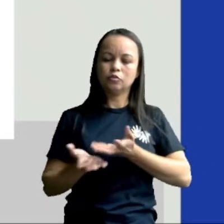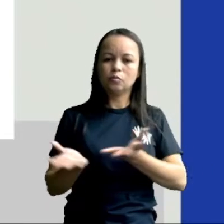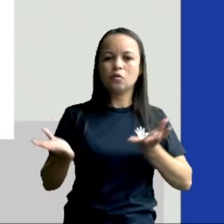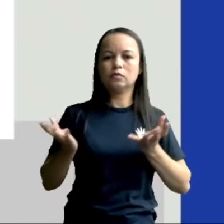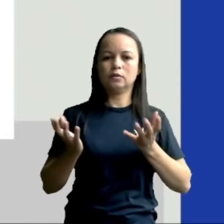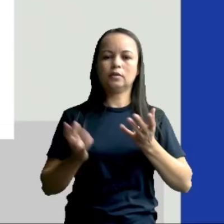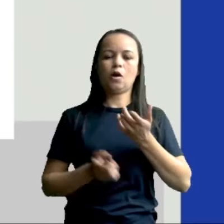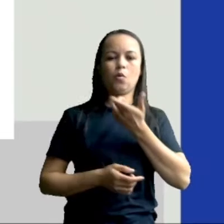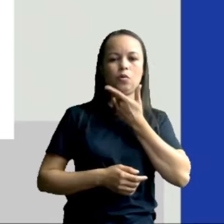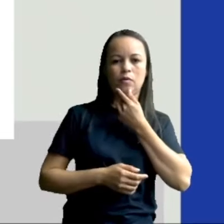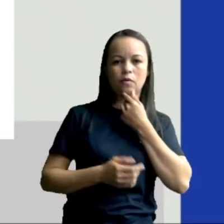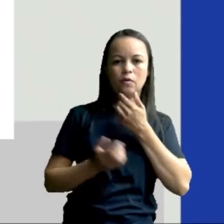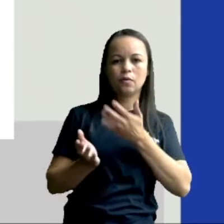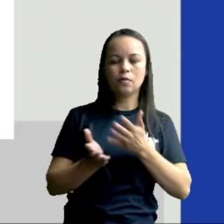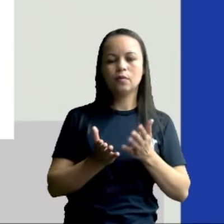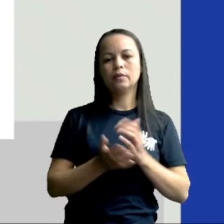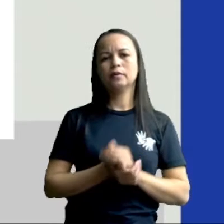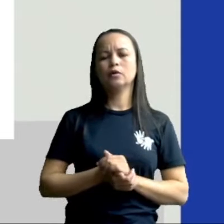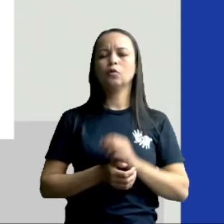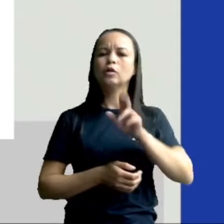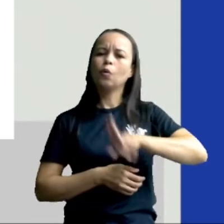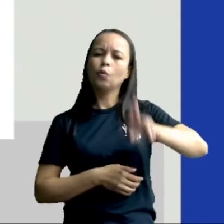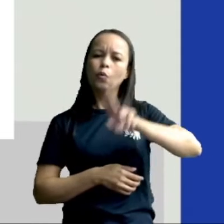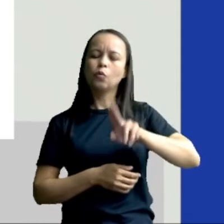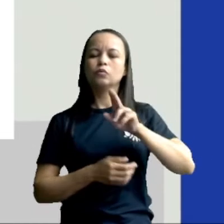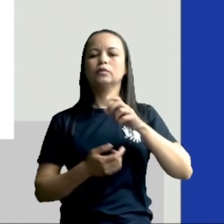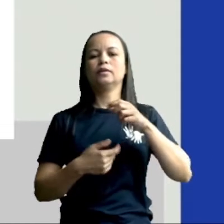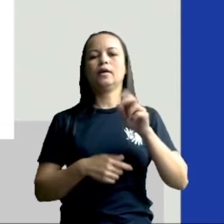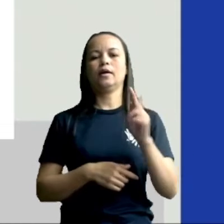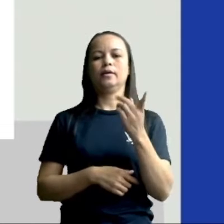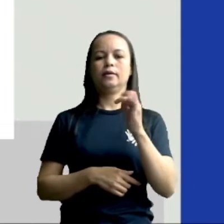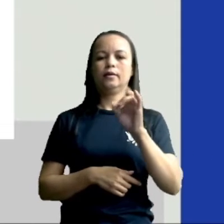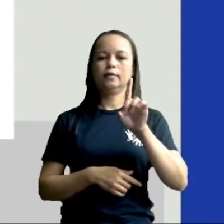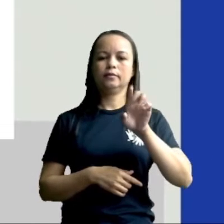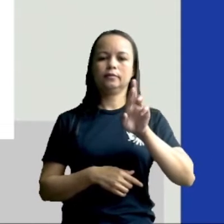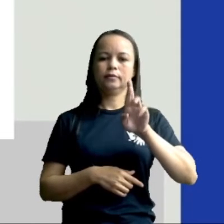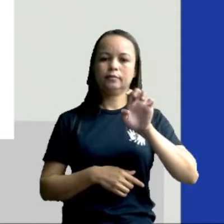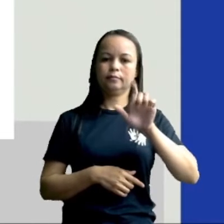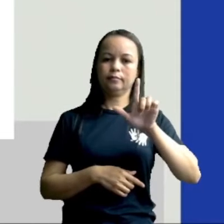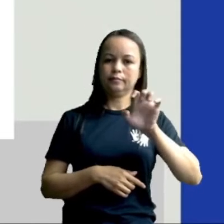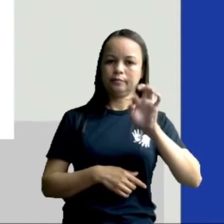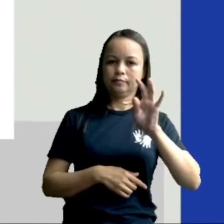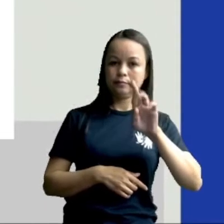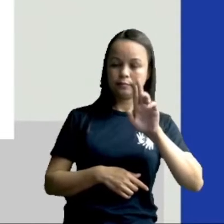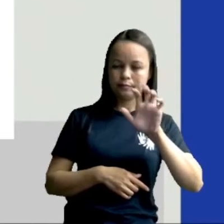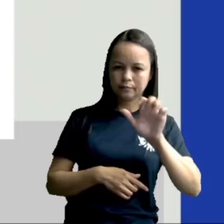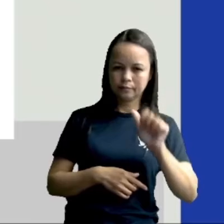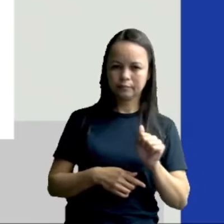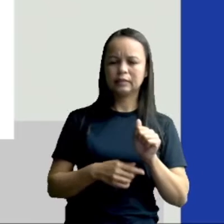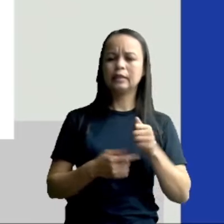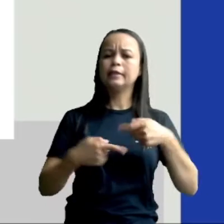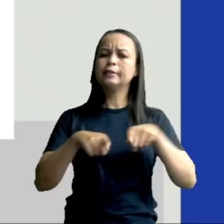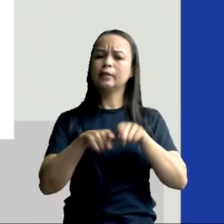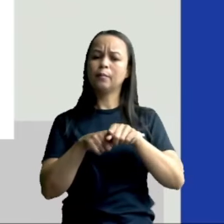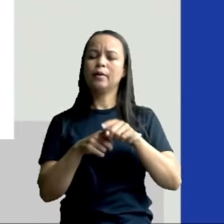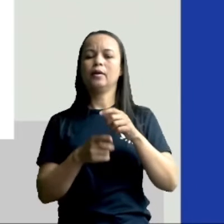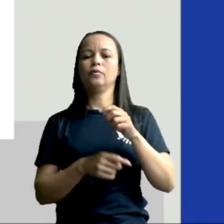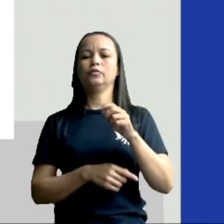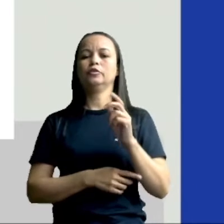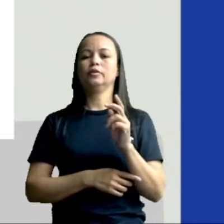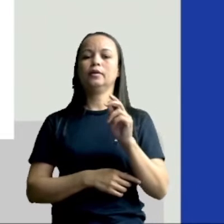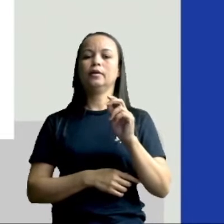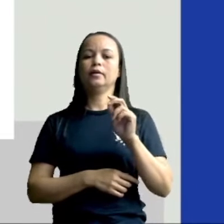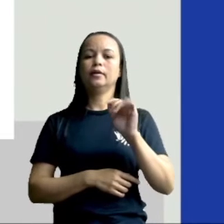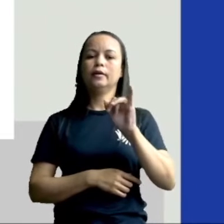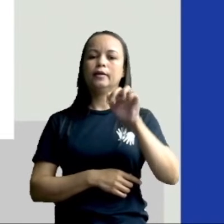do homem, certo? Onde a gente usa nas hidroelétricas. E os energéticos, que englobam qualquer fonte de